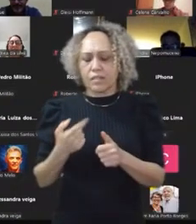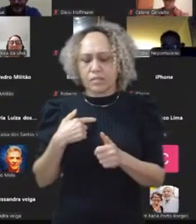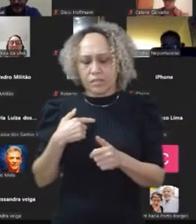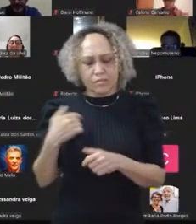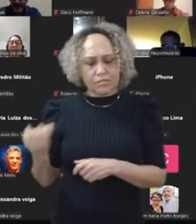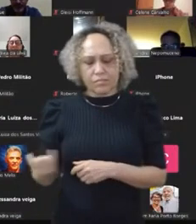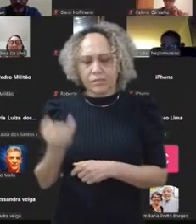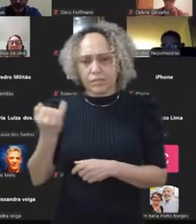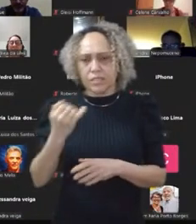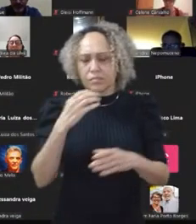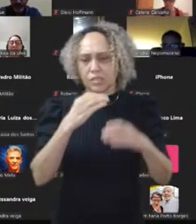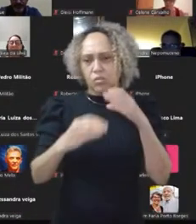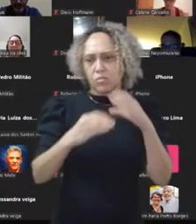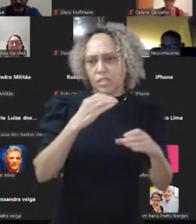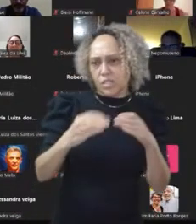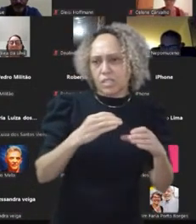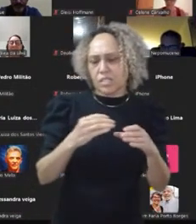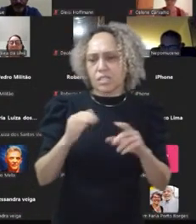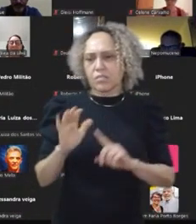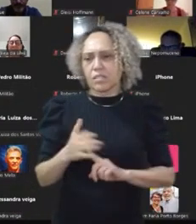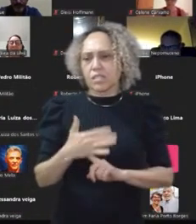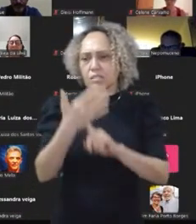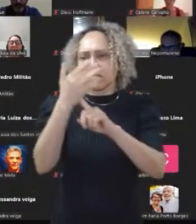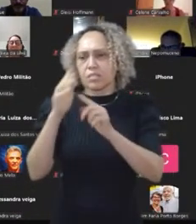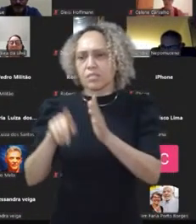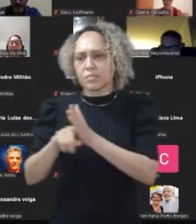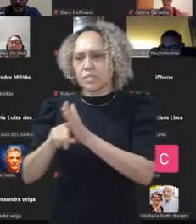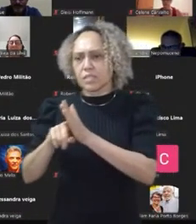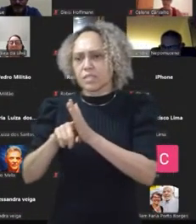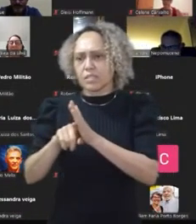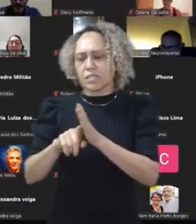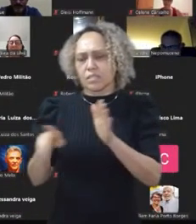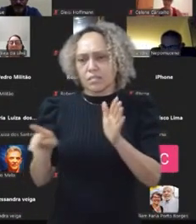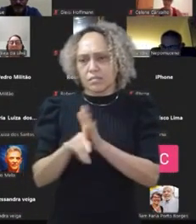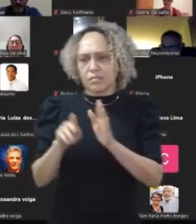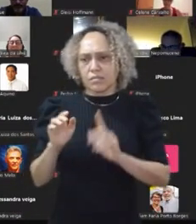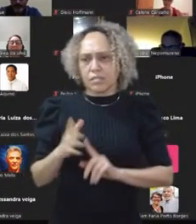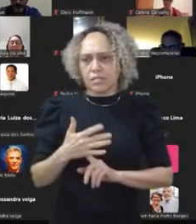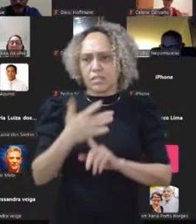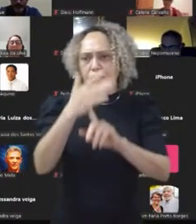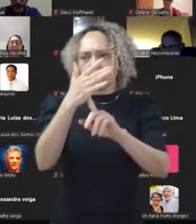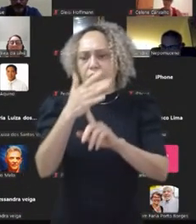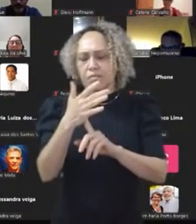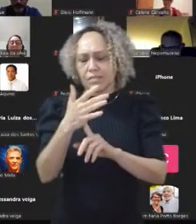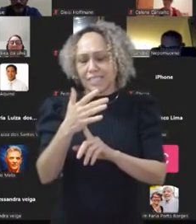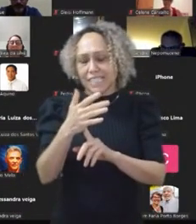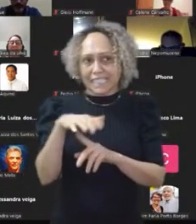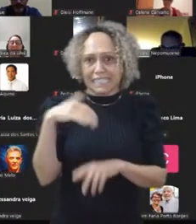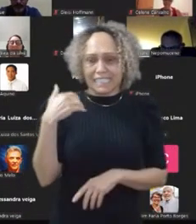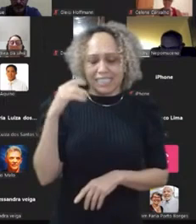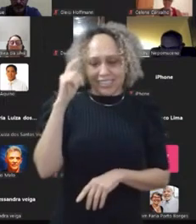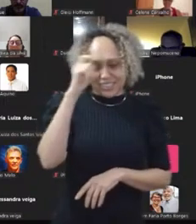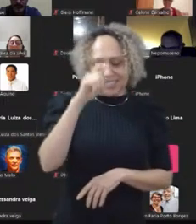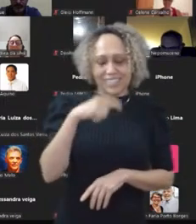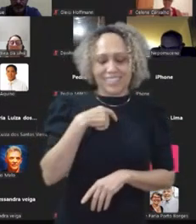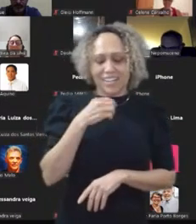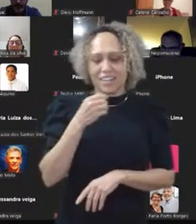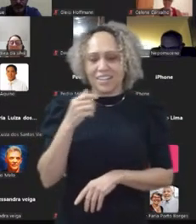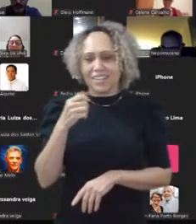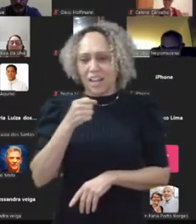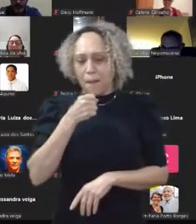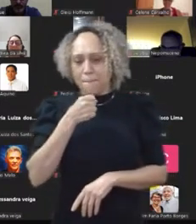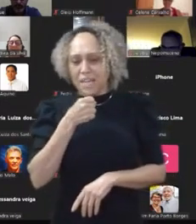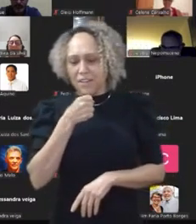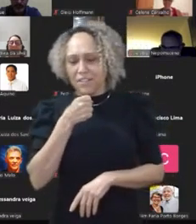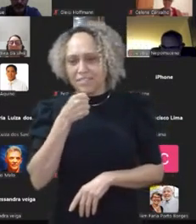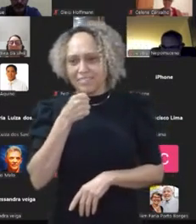tecnologia sempre é eh alvo da tecnologia e não sabia ligar o microfone né sempre Toda vez que vai falar sempre acontece uma